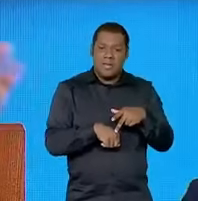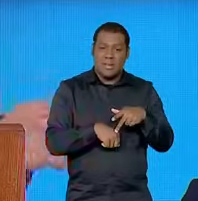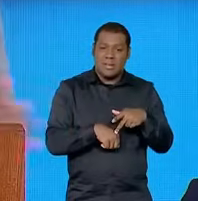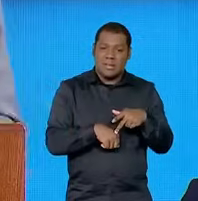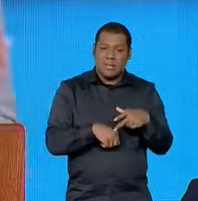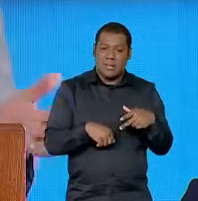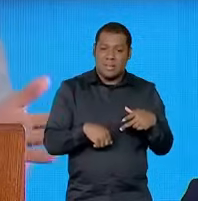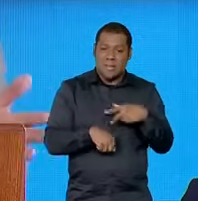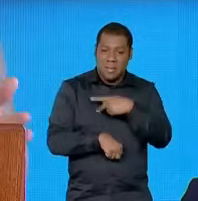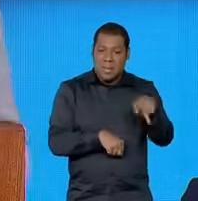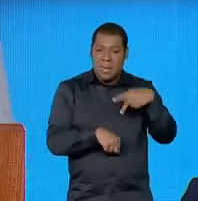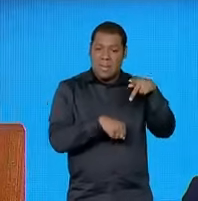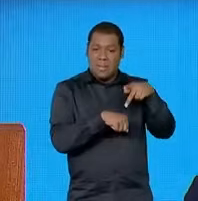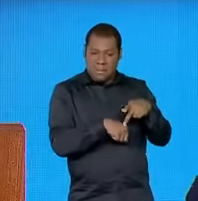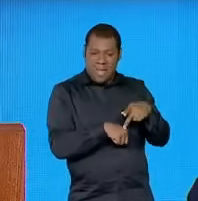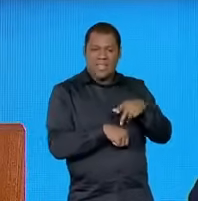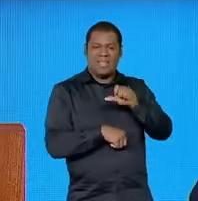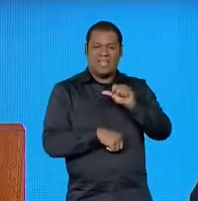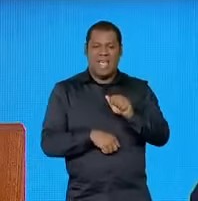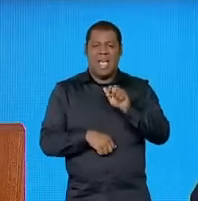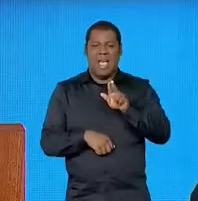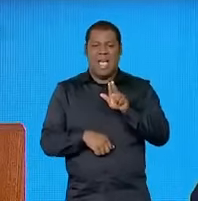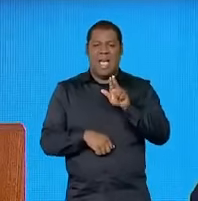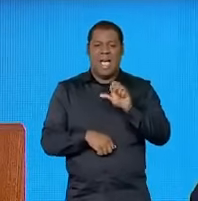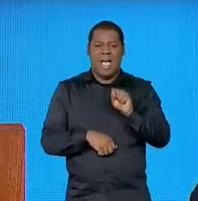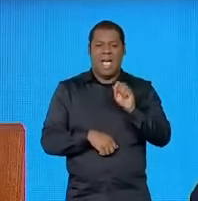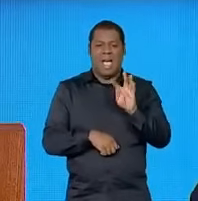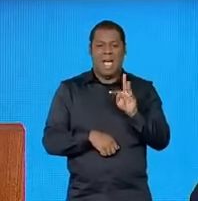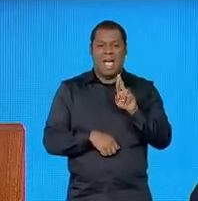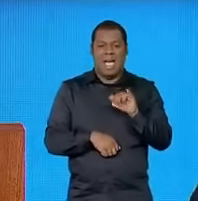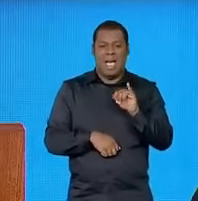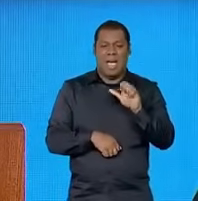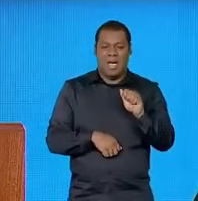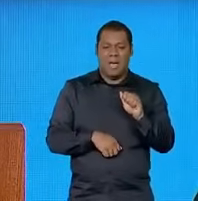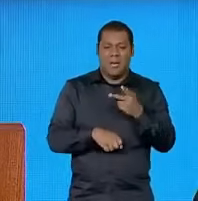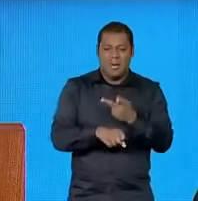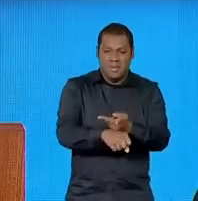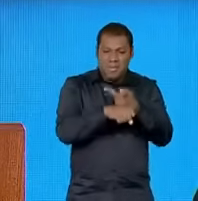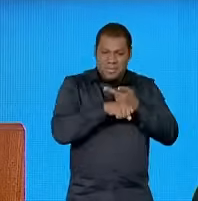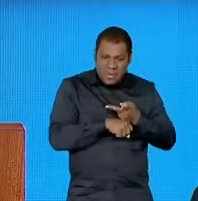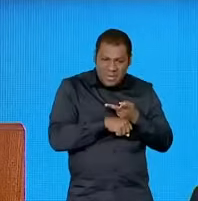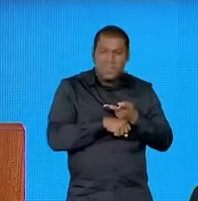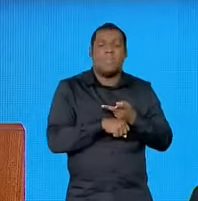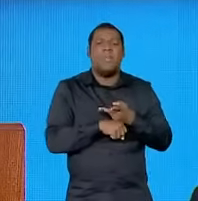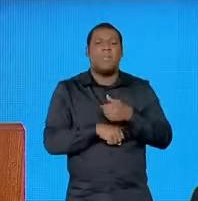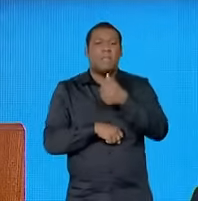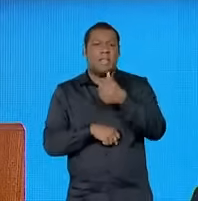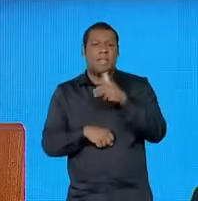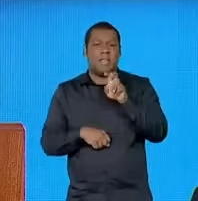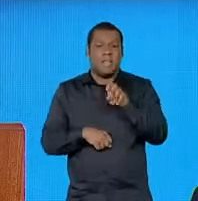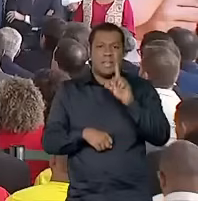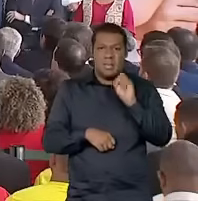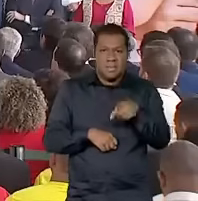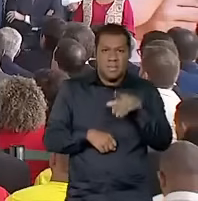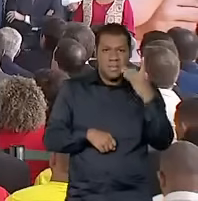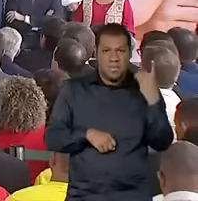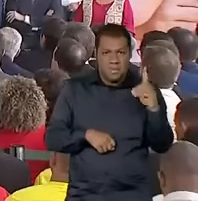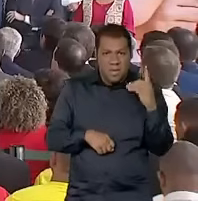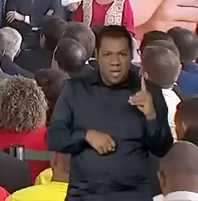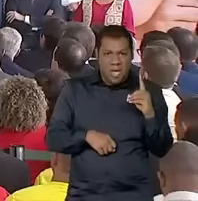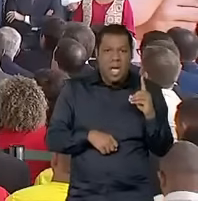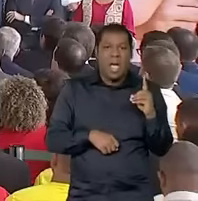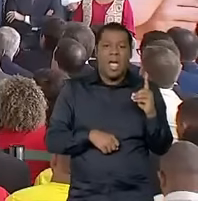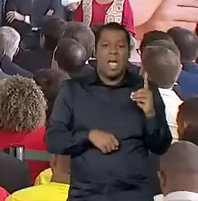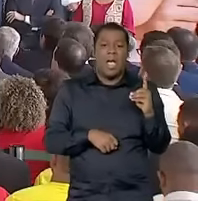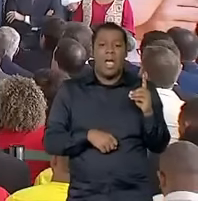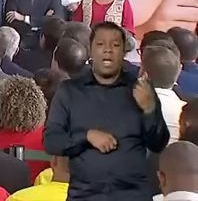sei porque eu ganhei um prêmio, mas eu ganhei um prêmio. Sabe? Acho que foi 5 mil dólares ou 15 mil dólares. E eu, então, com esse dinheiro,